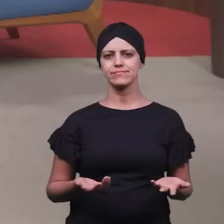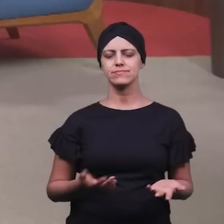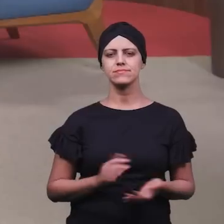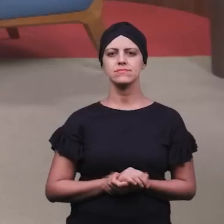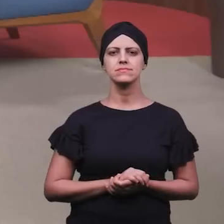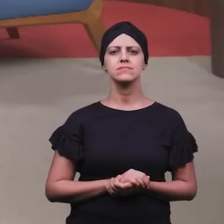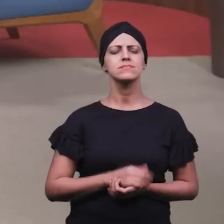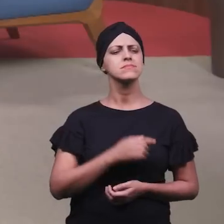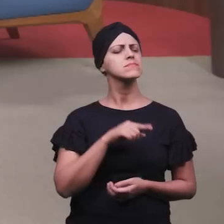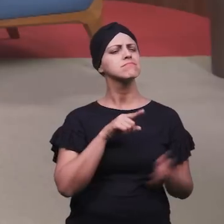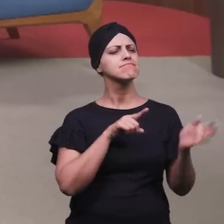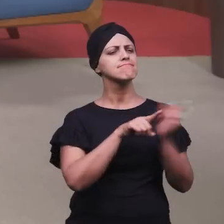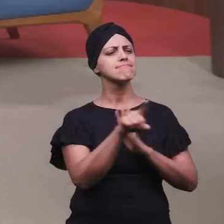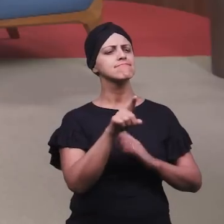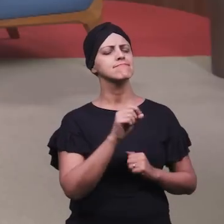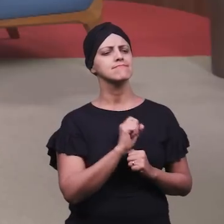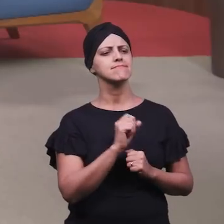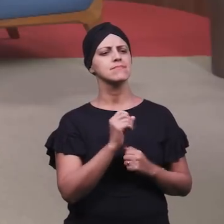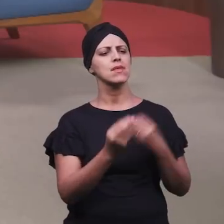é que a gente pode